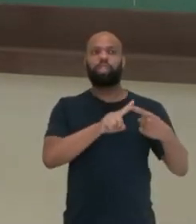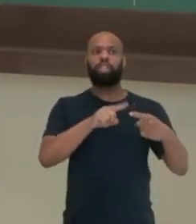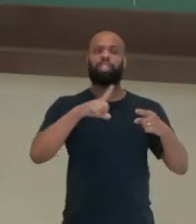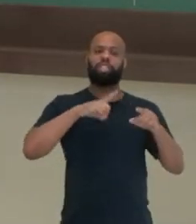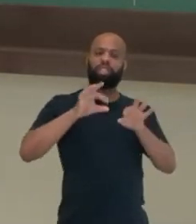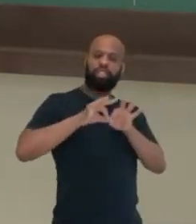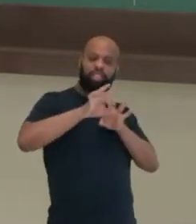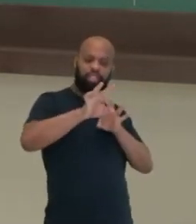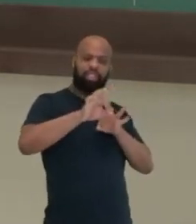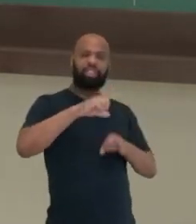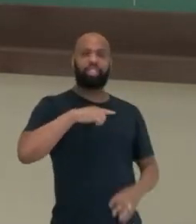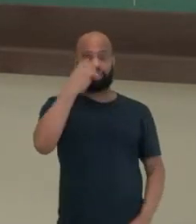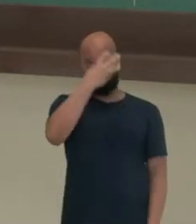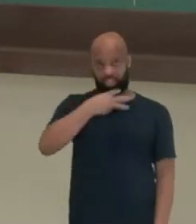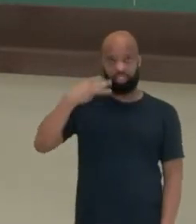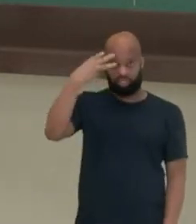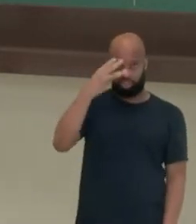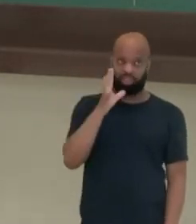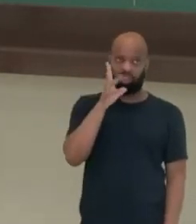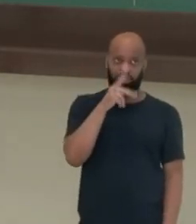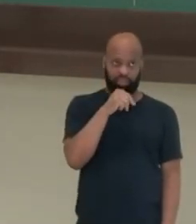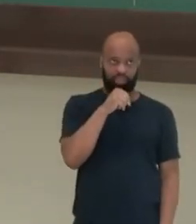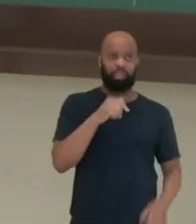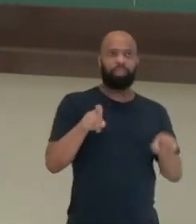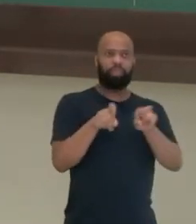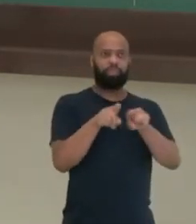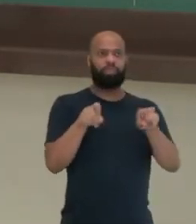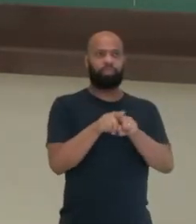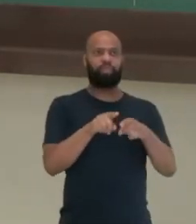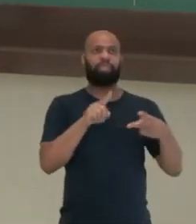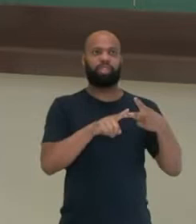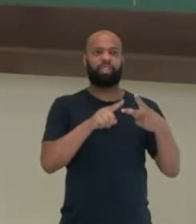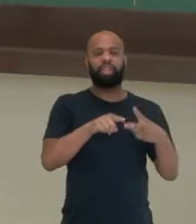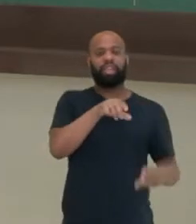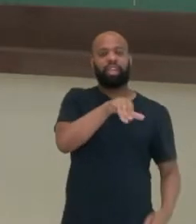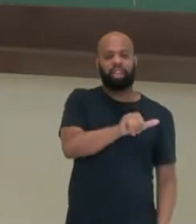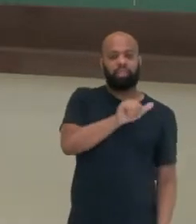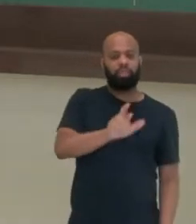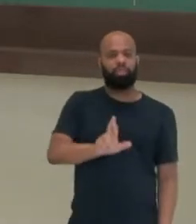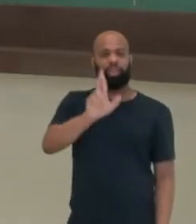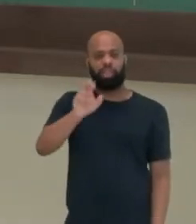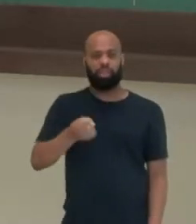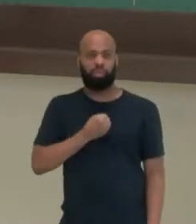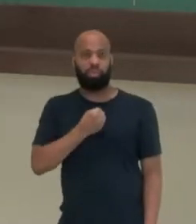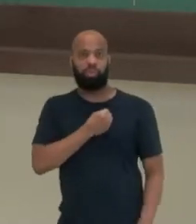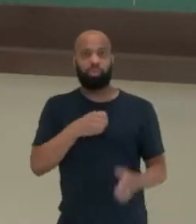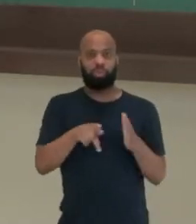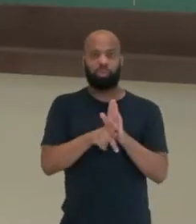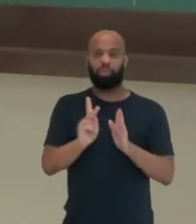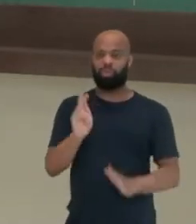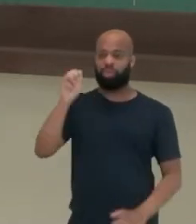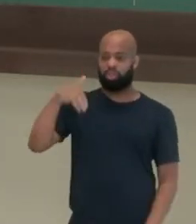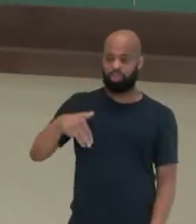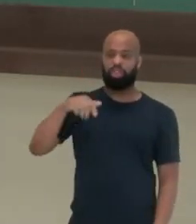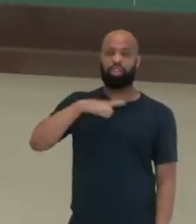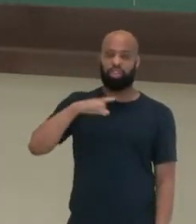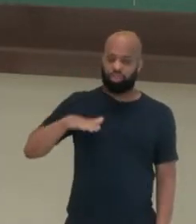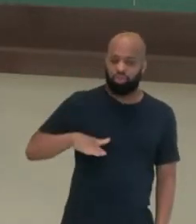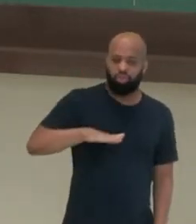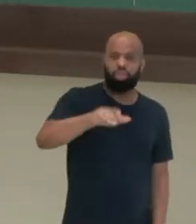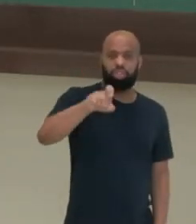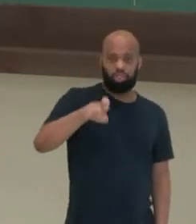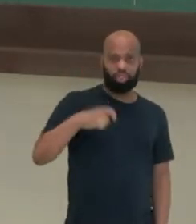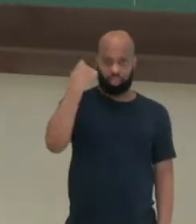ele percorre em 3 horas? Se Y representa o número de quilômetros que ele percorre em X